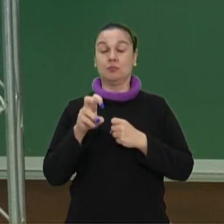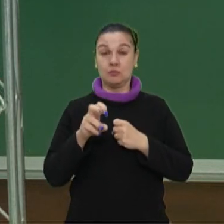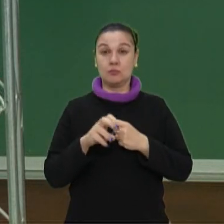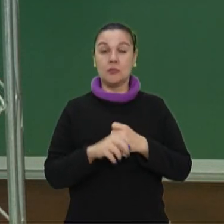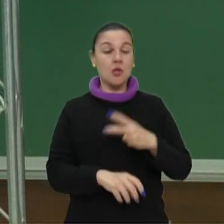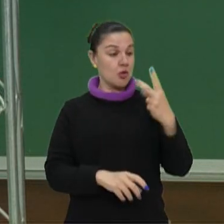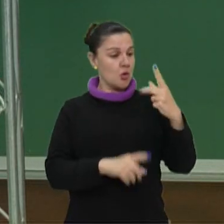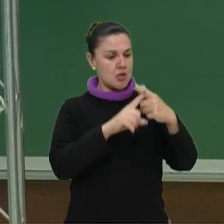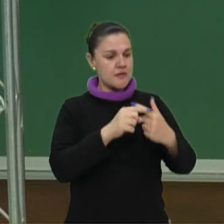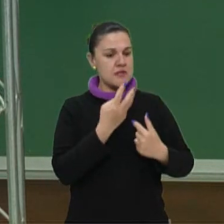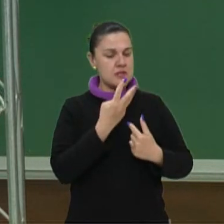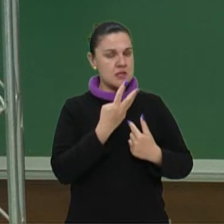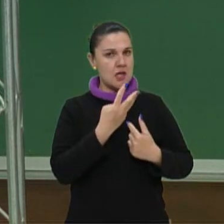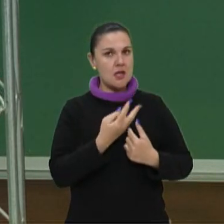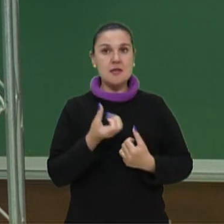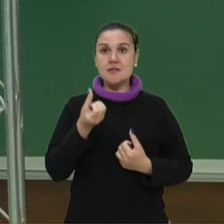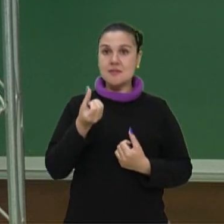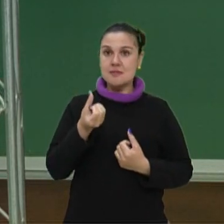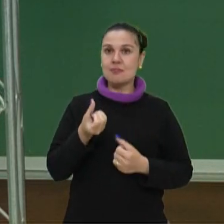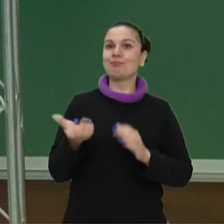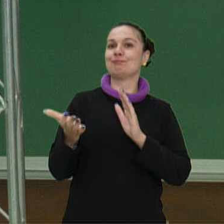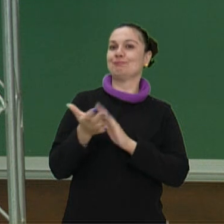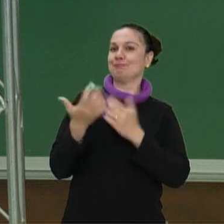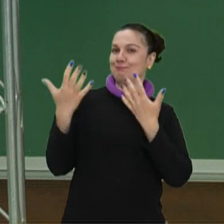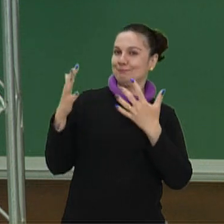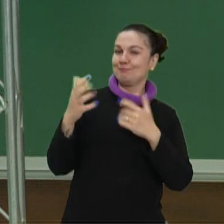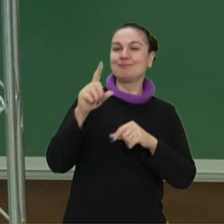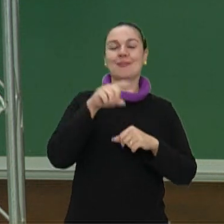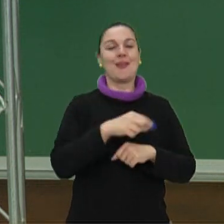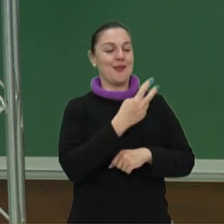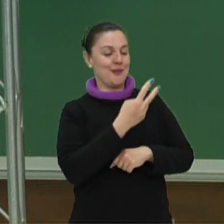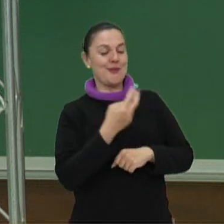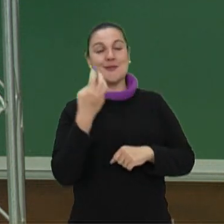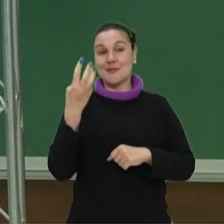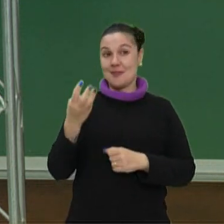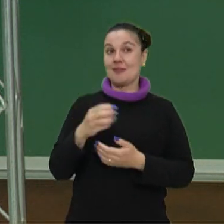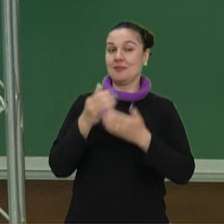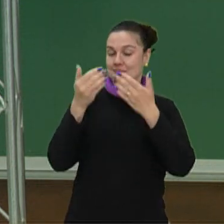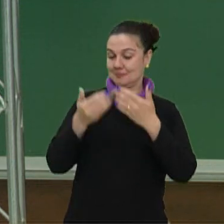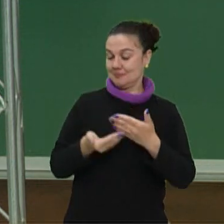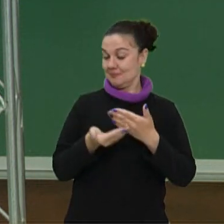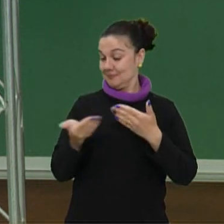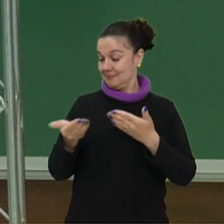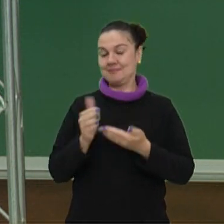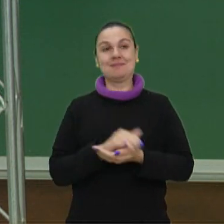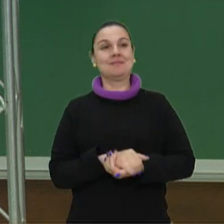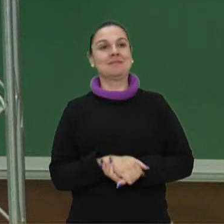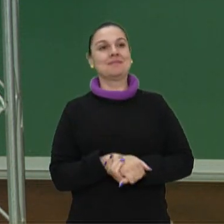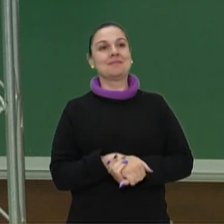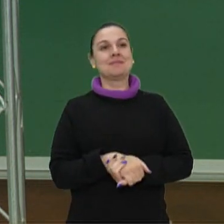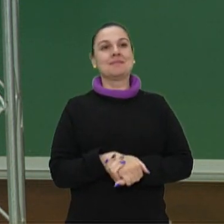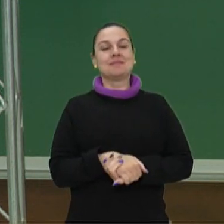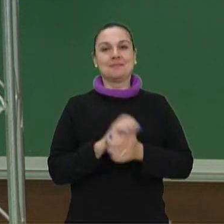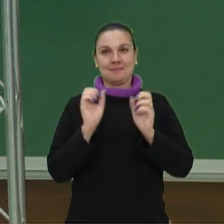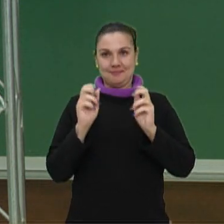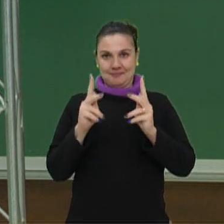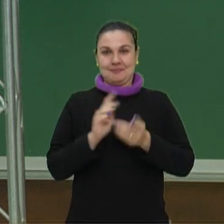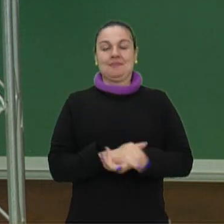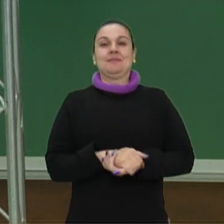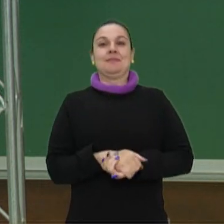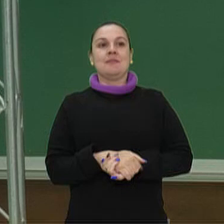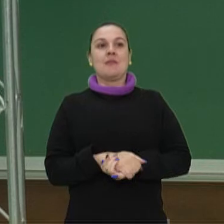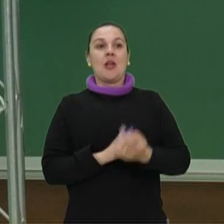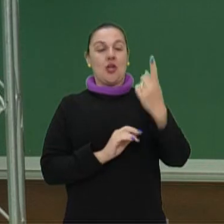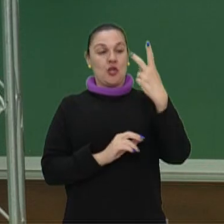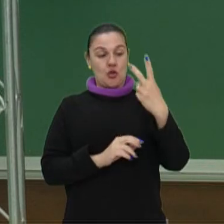Dá. E 2 vezes 3 dá quanto? 6. Então é 2 e 3. Chegamos na resposta. Ok?